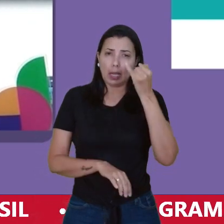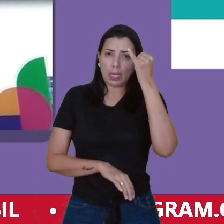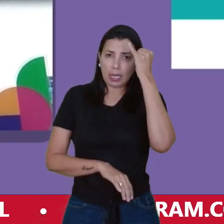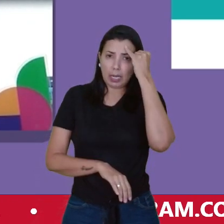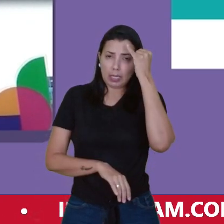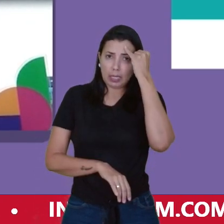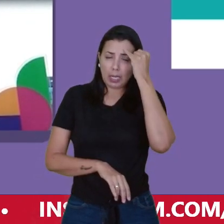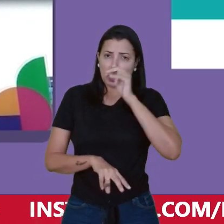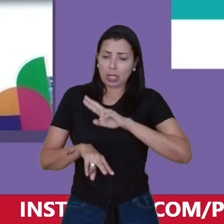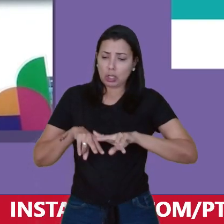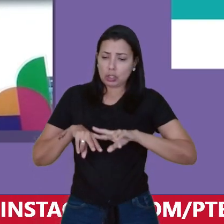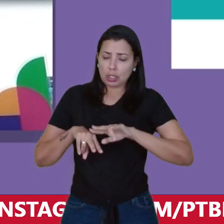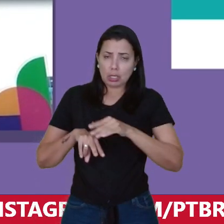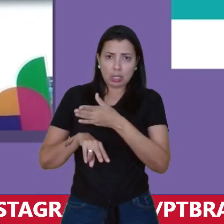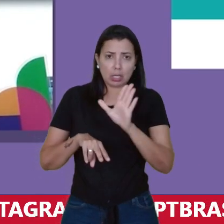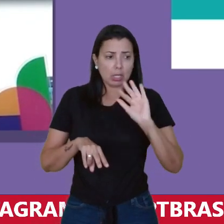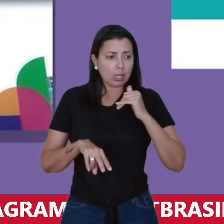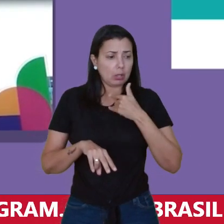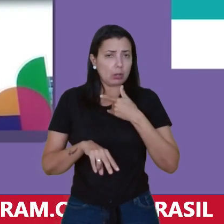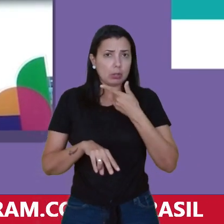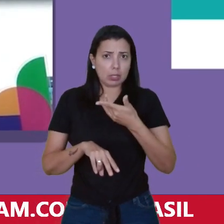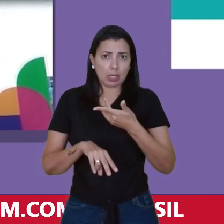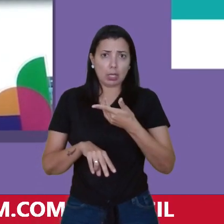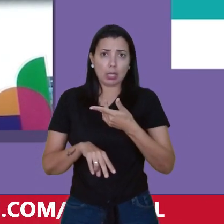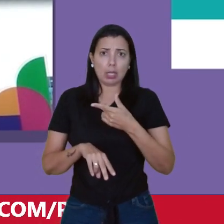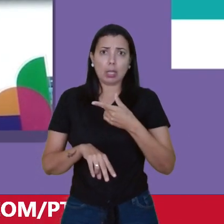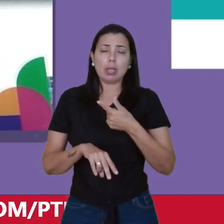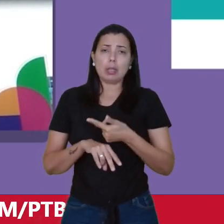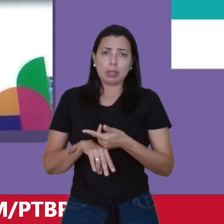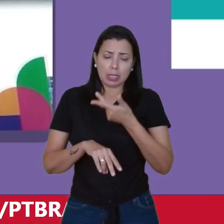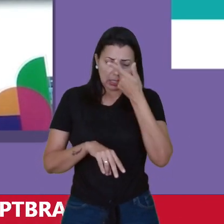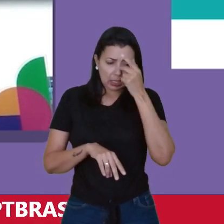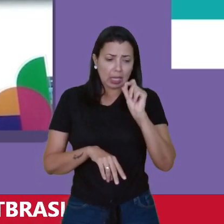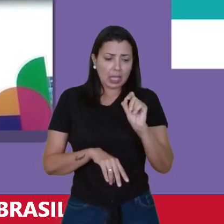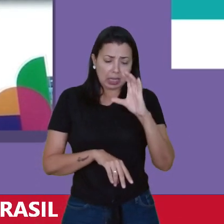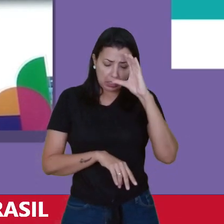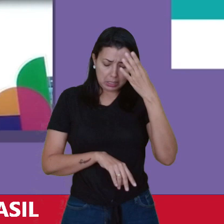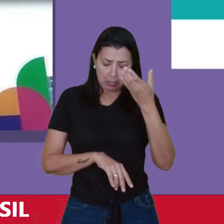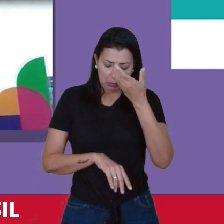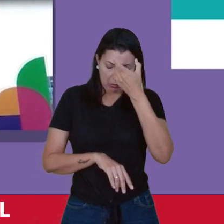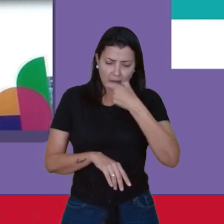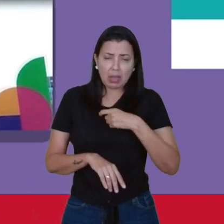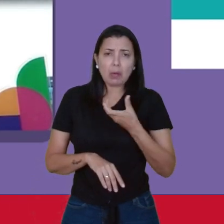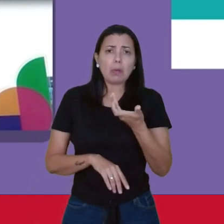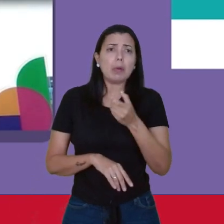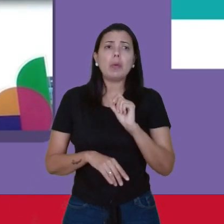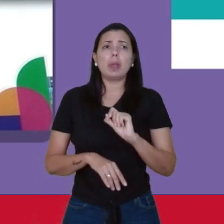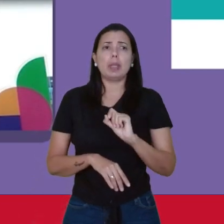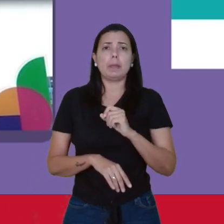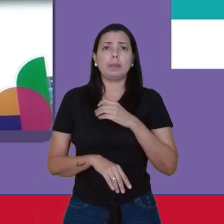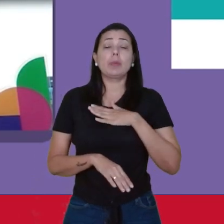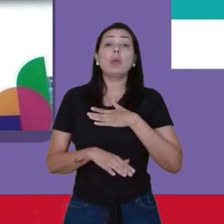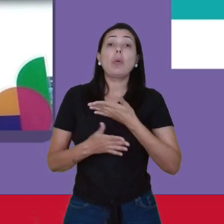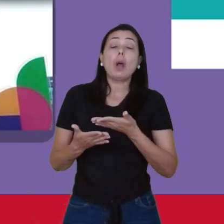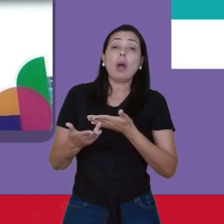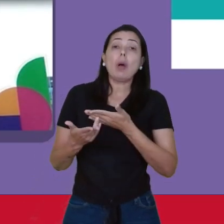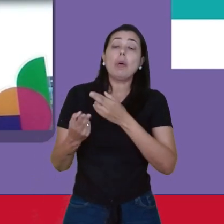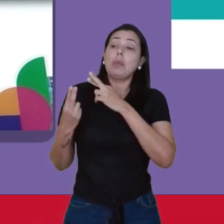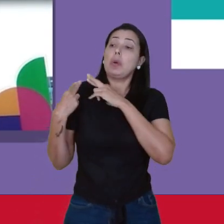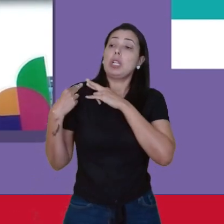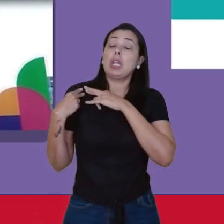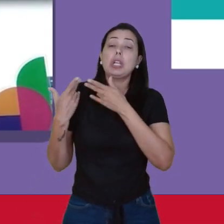determinante que a nossa genitália define quem somos. define que papel de